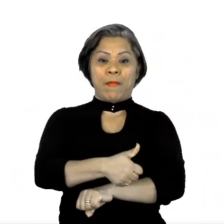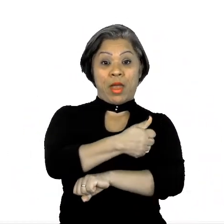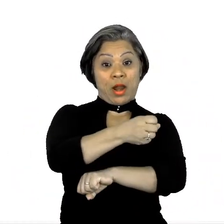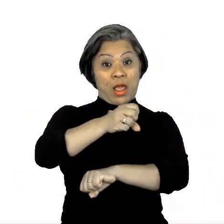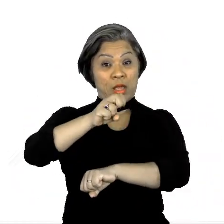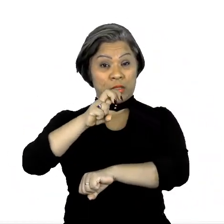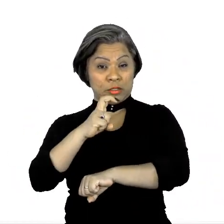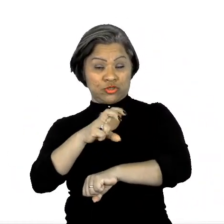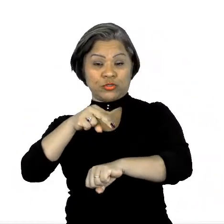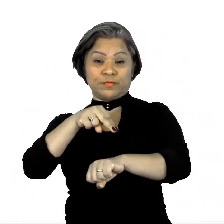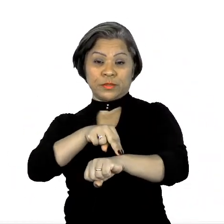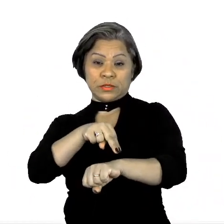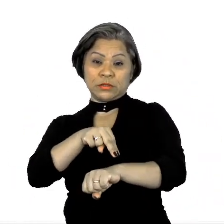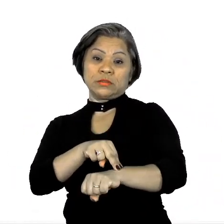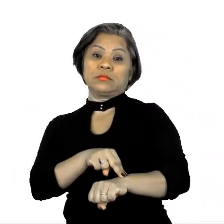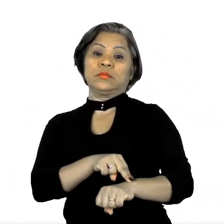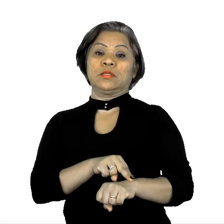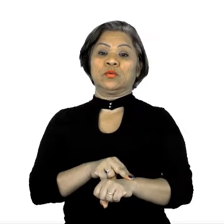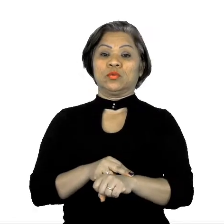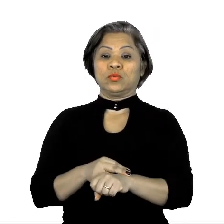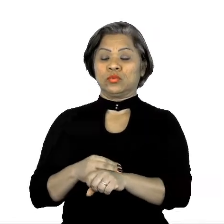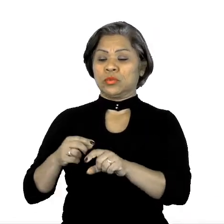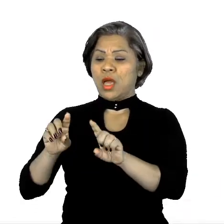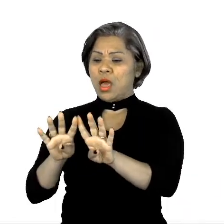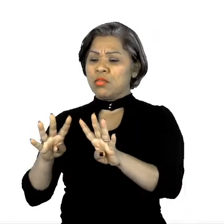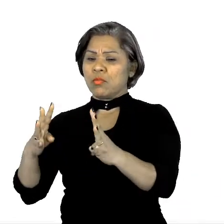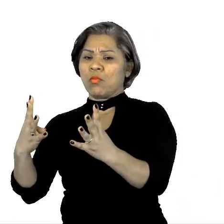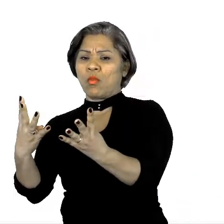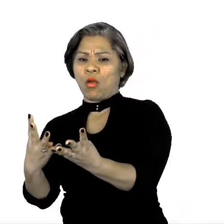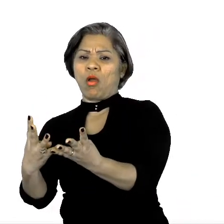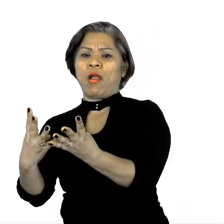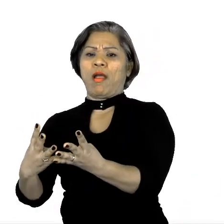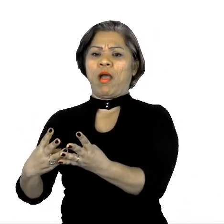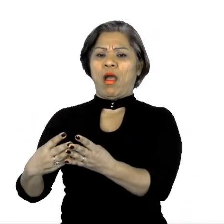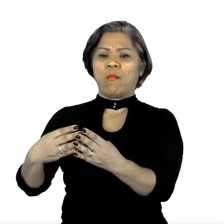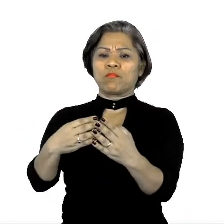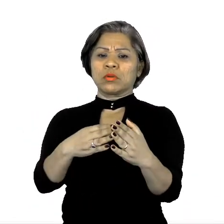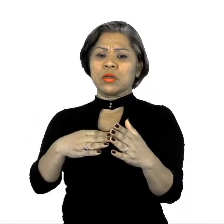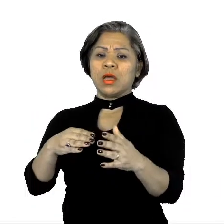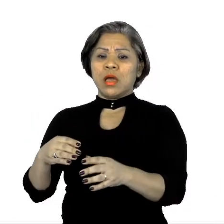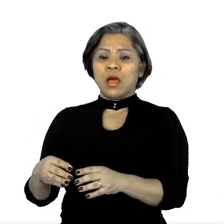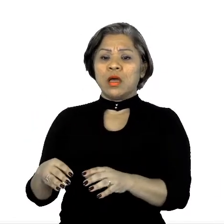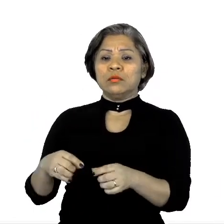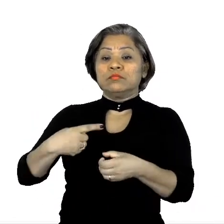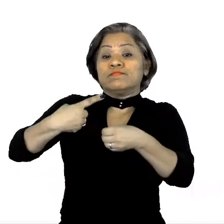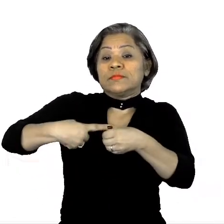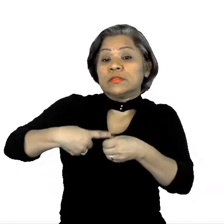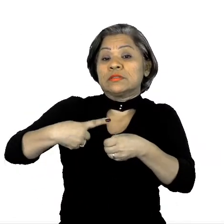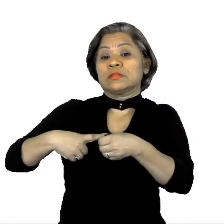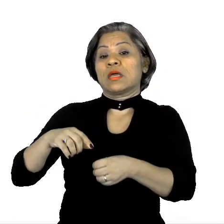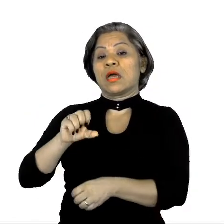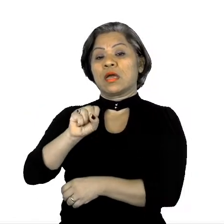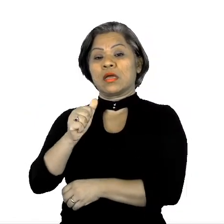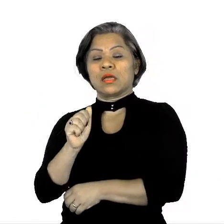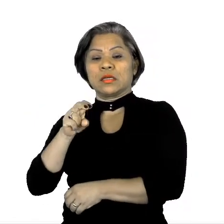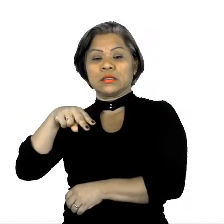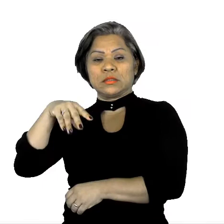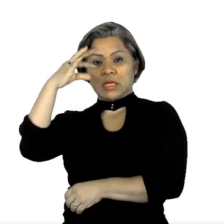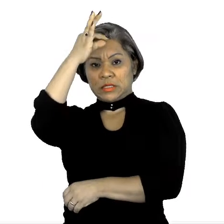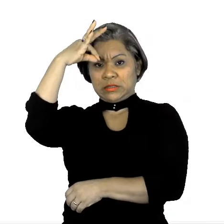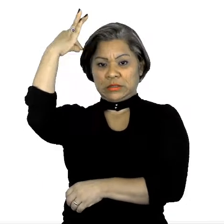e depois seguiram direto para o zoológico, chegando lá às 11h50. Foi uma